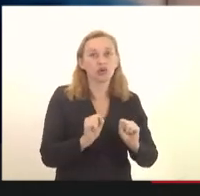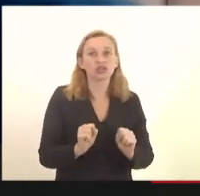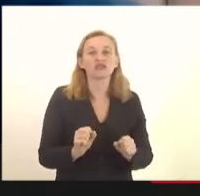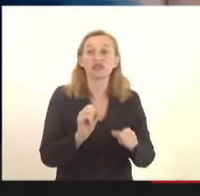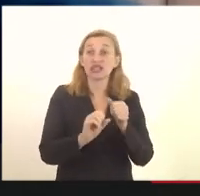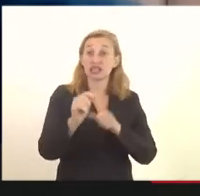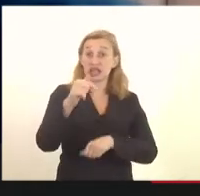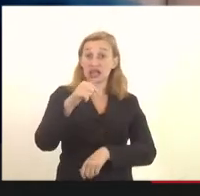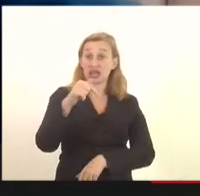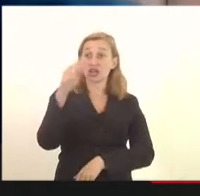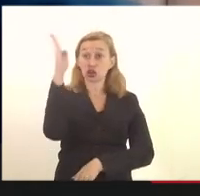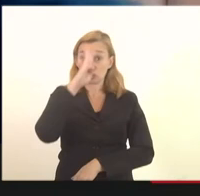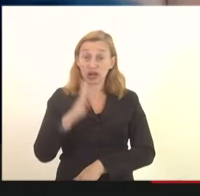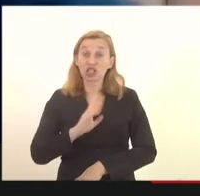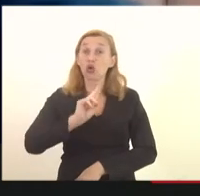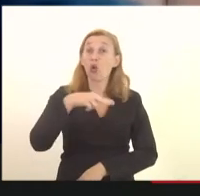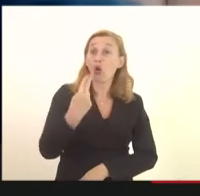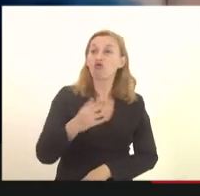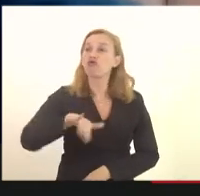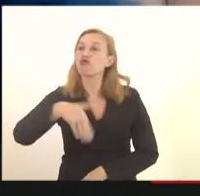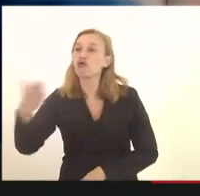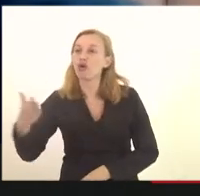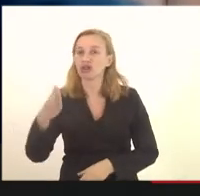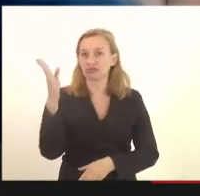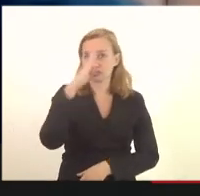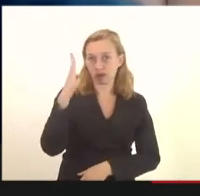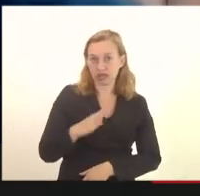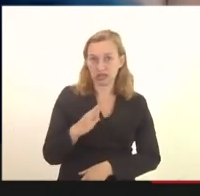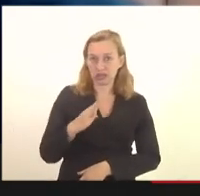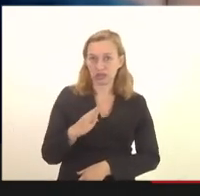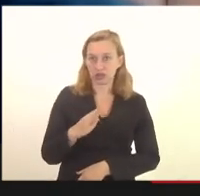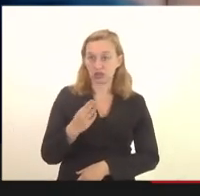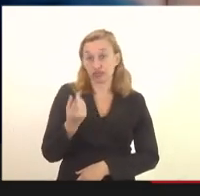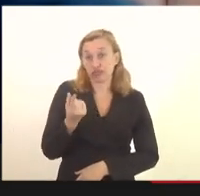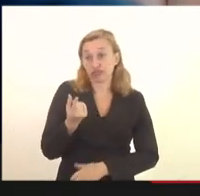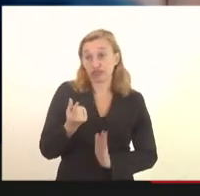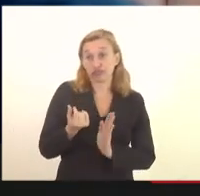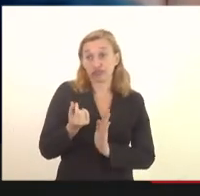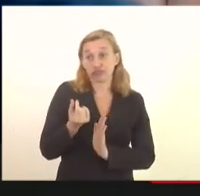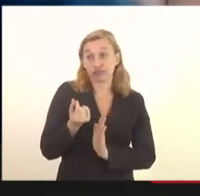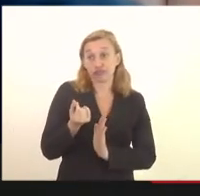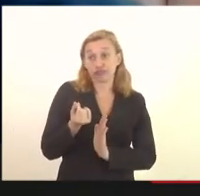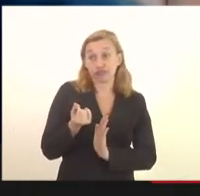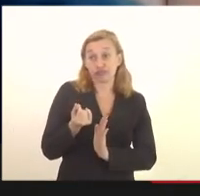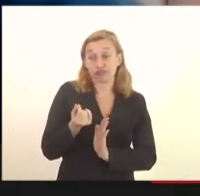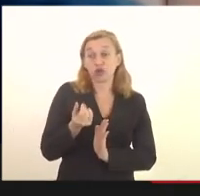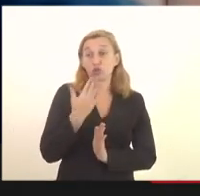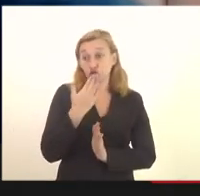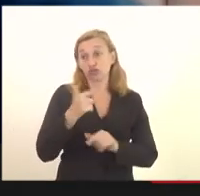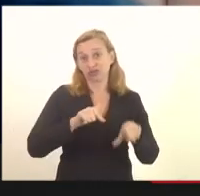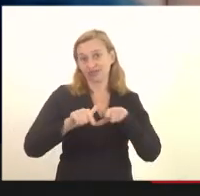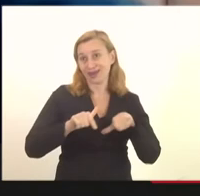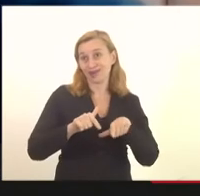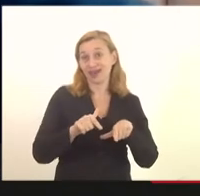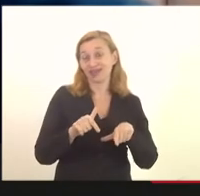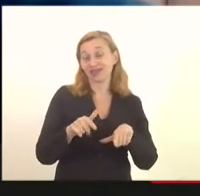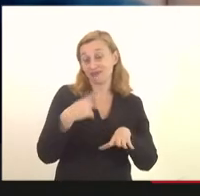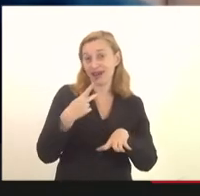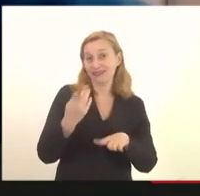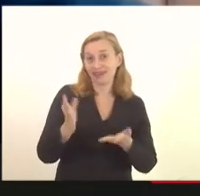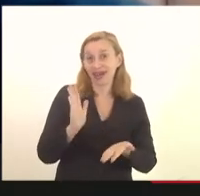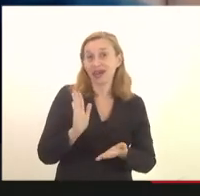ou será feita fora do Brasil, inclusive pelos custos desse tipo de trabalho? Porque se fala muito nisso,